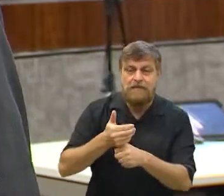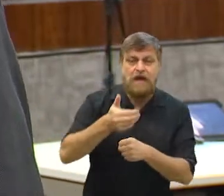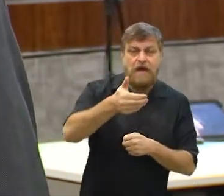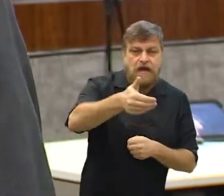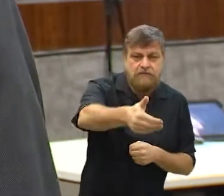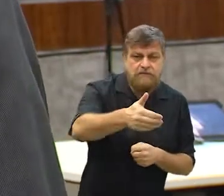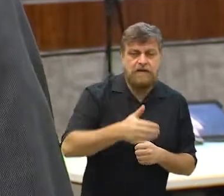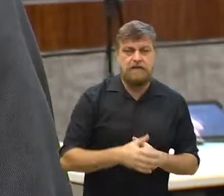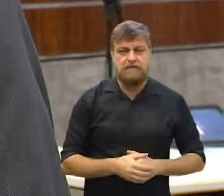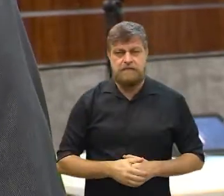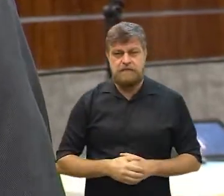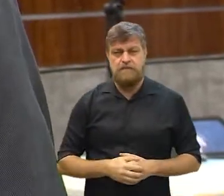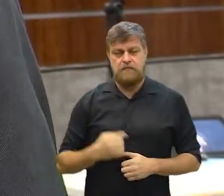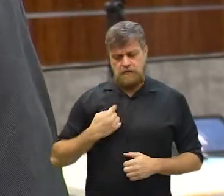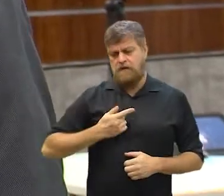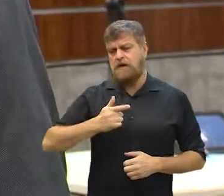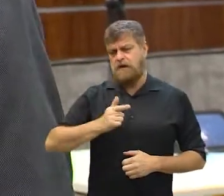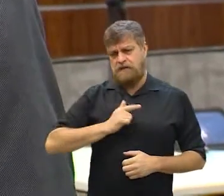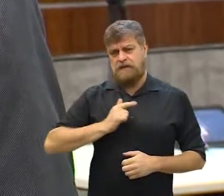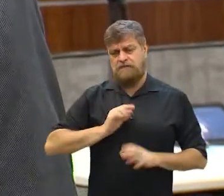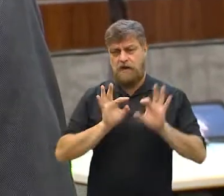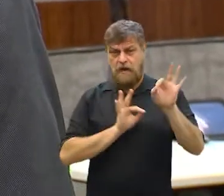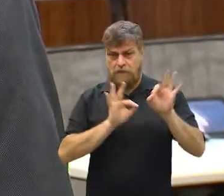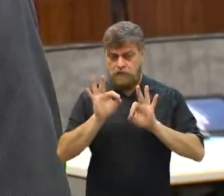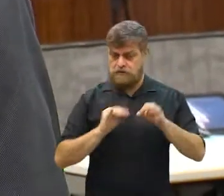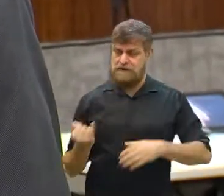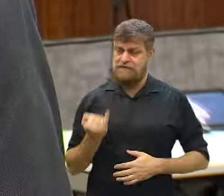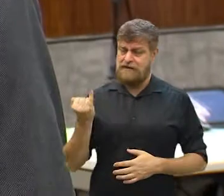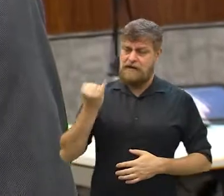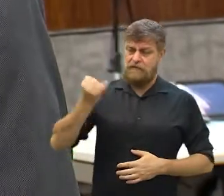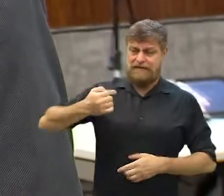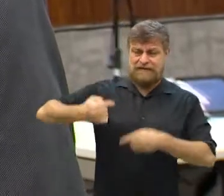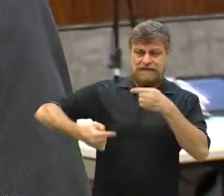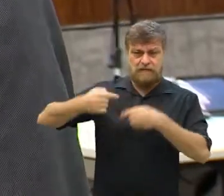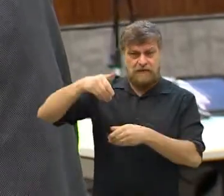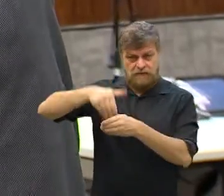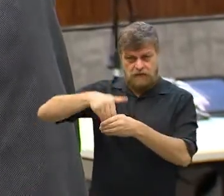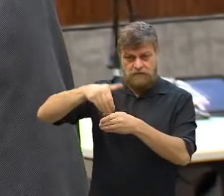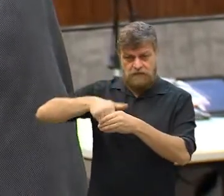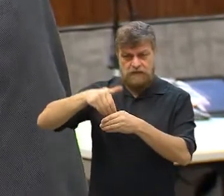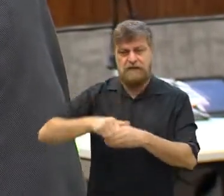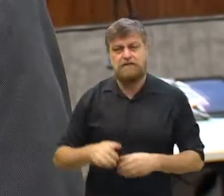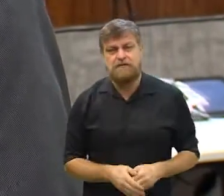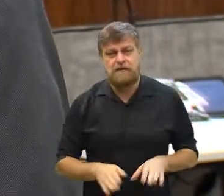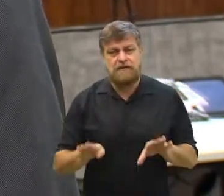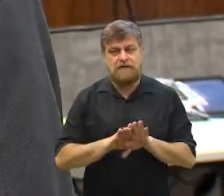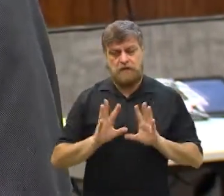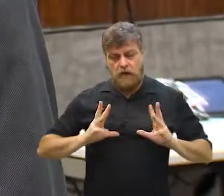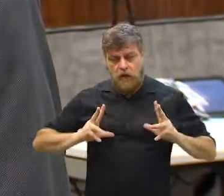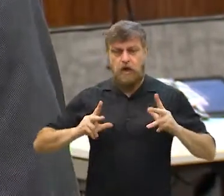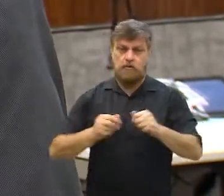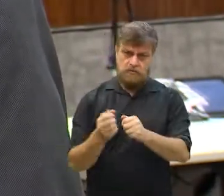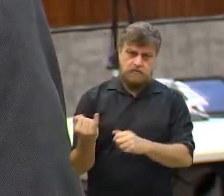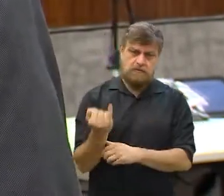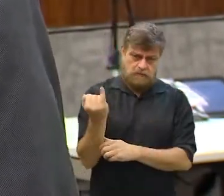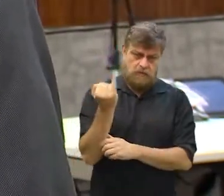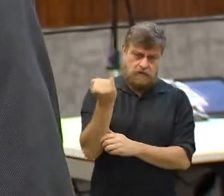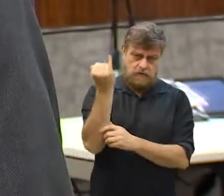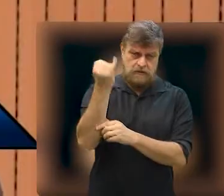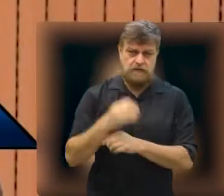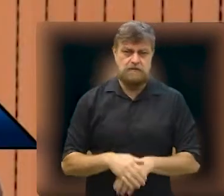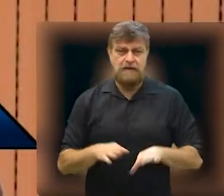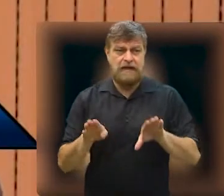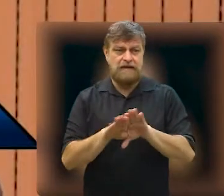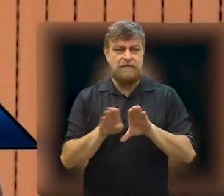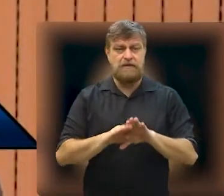do próximo Network votação agora mas muitos muitos projetos importantes para foi votado durante o ano aliás todos Ele tem muito